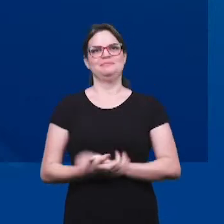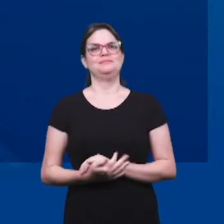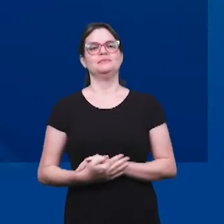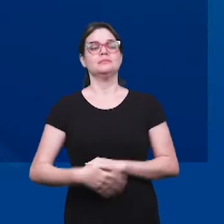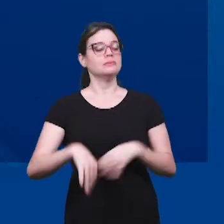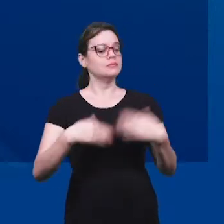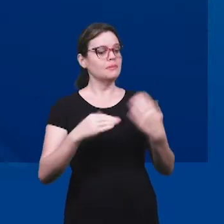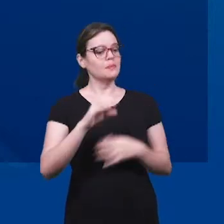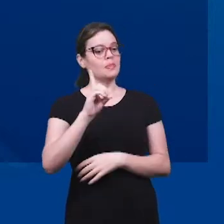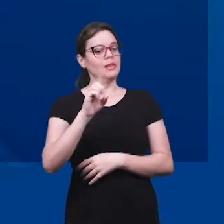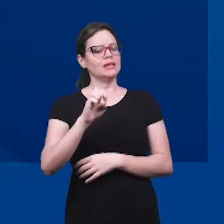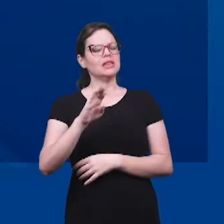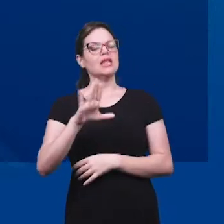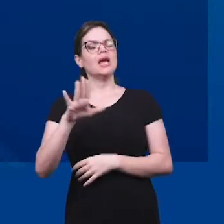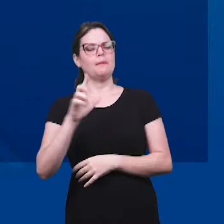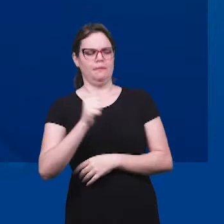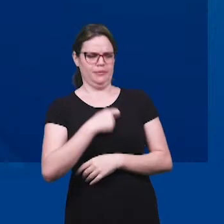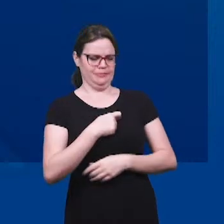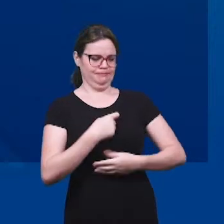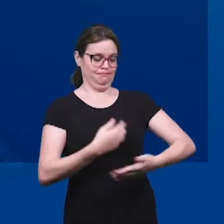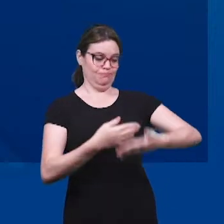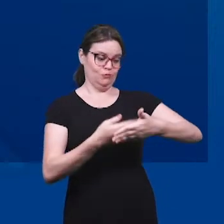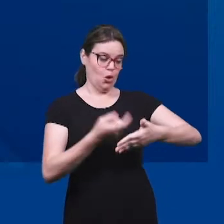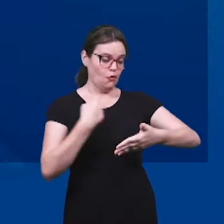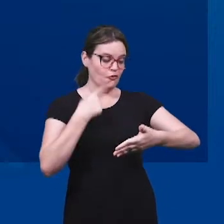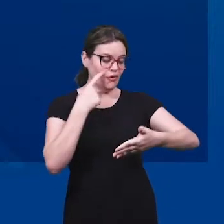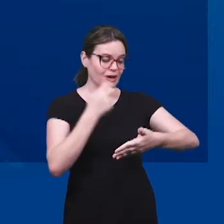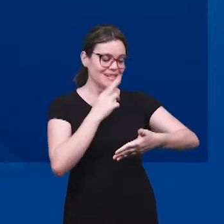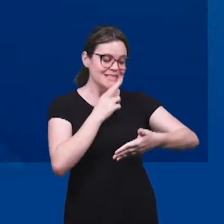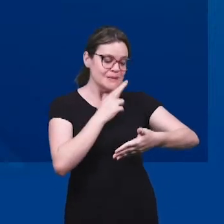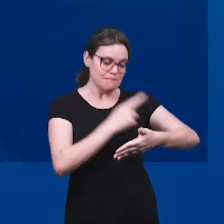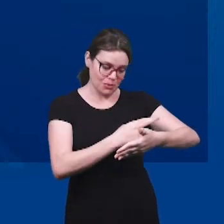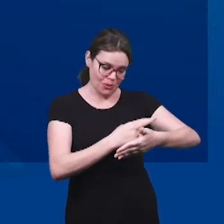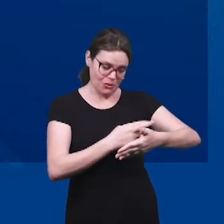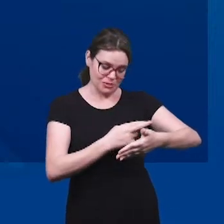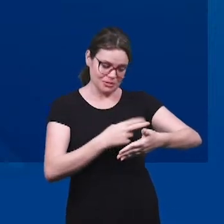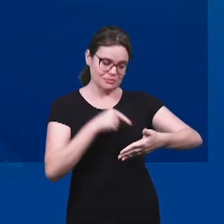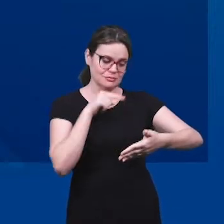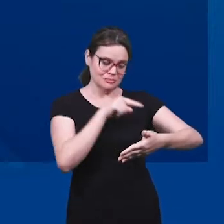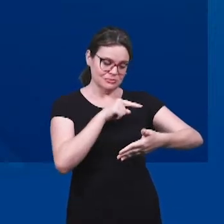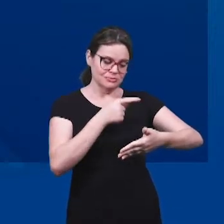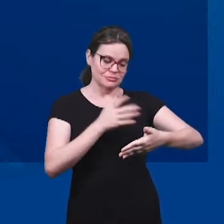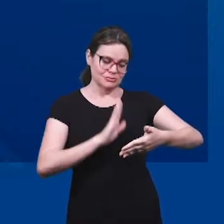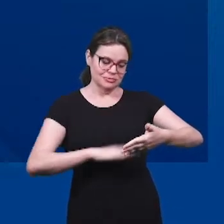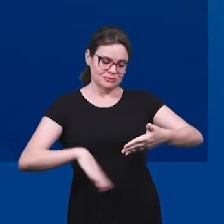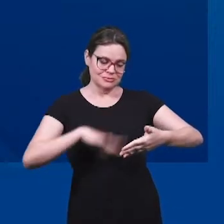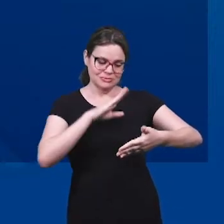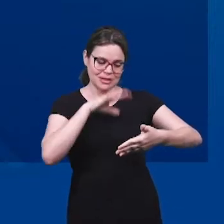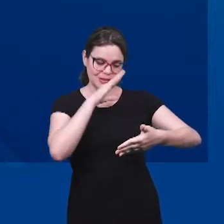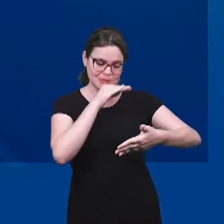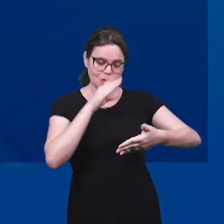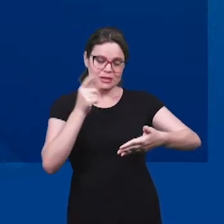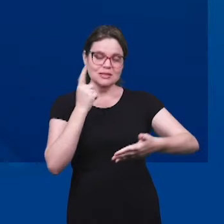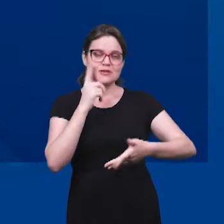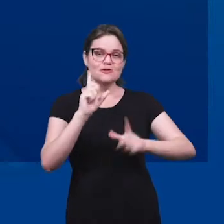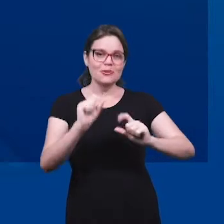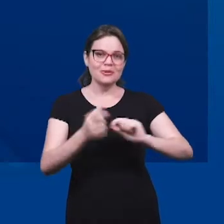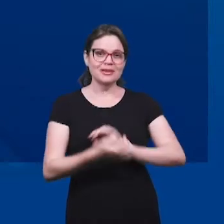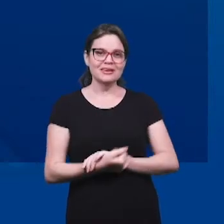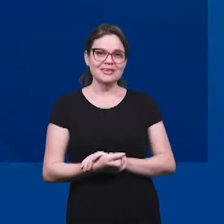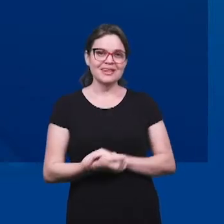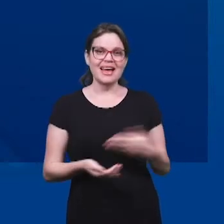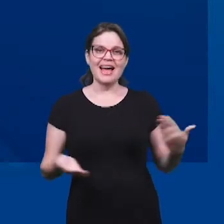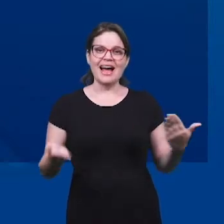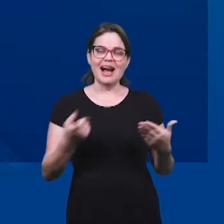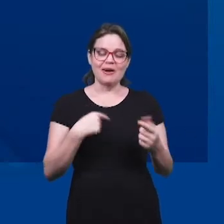Débora, em resposta à pergunta da EBD para crianças intermediárias e adolescentes, vamos identificar